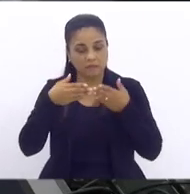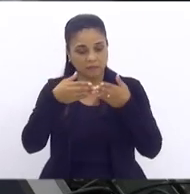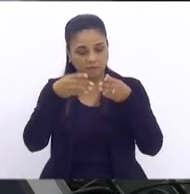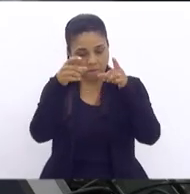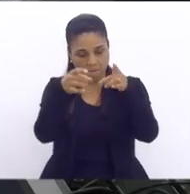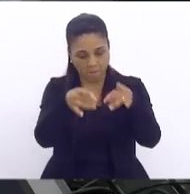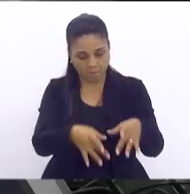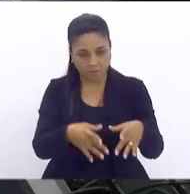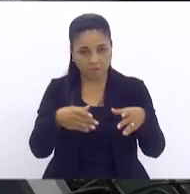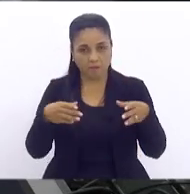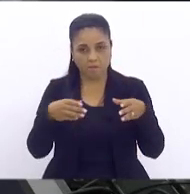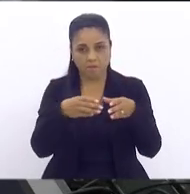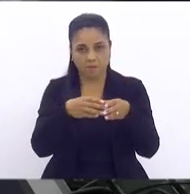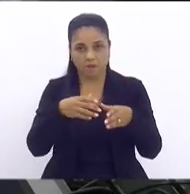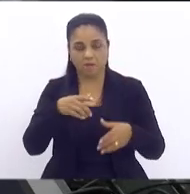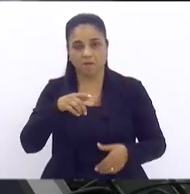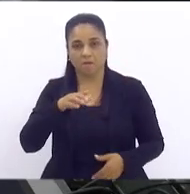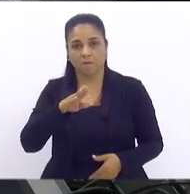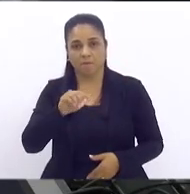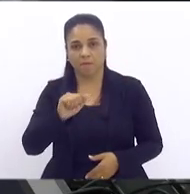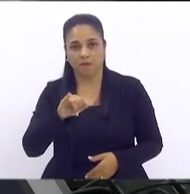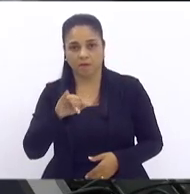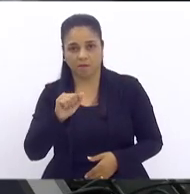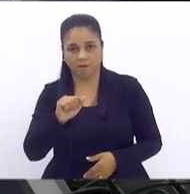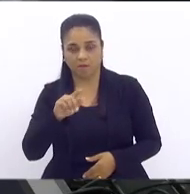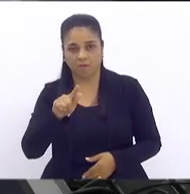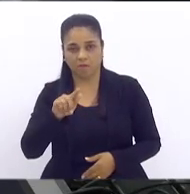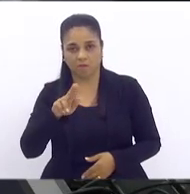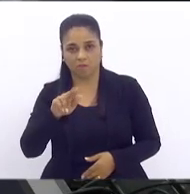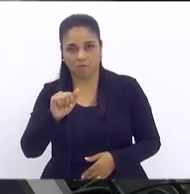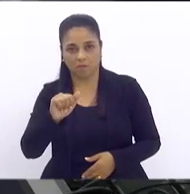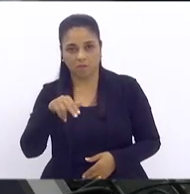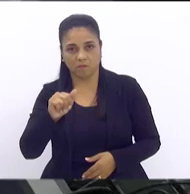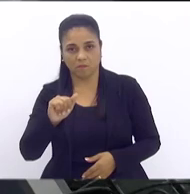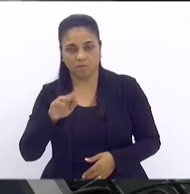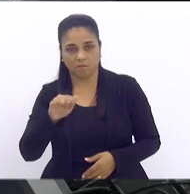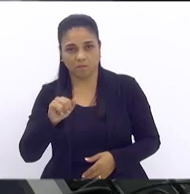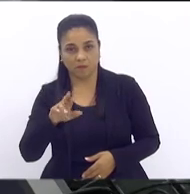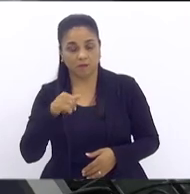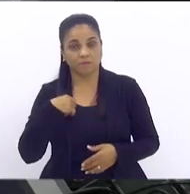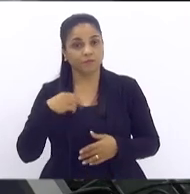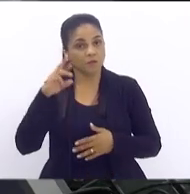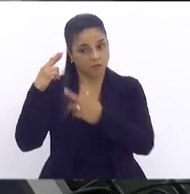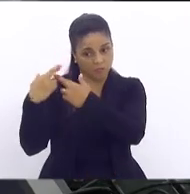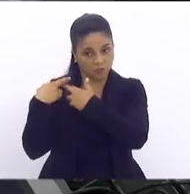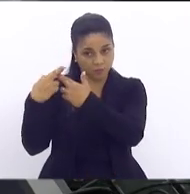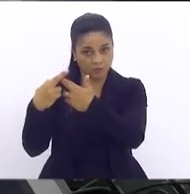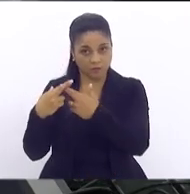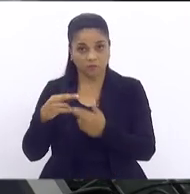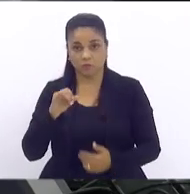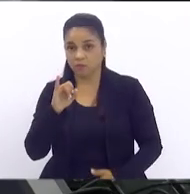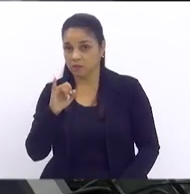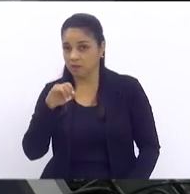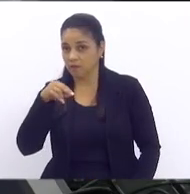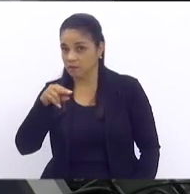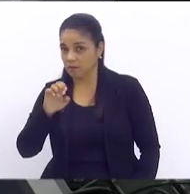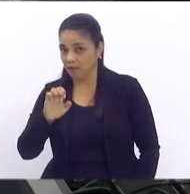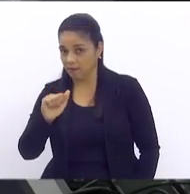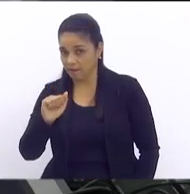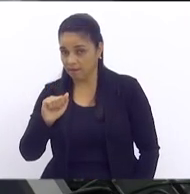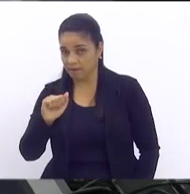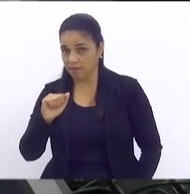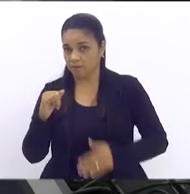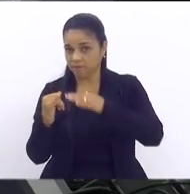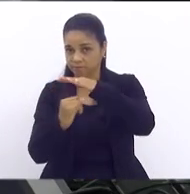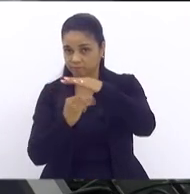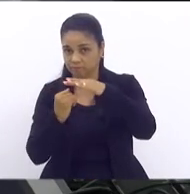Guanabara passava a ser responsabilidade do INEA. Concorda, Lucinha? Era do INEA através de um acordo